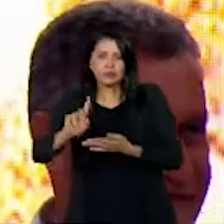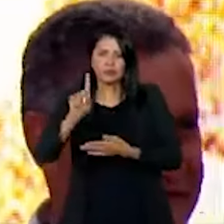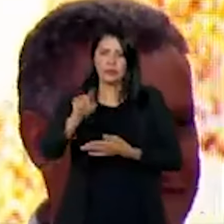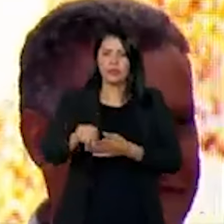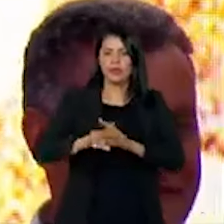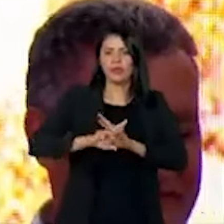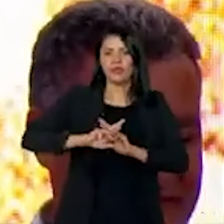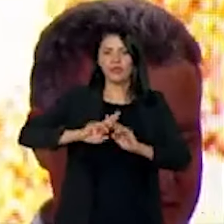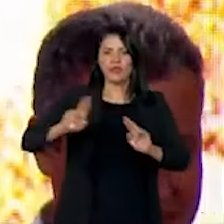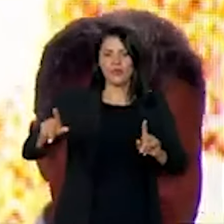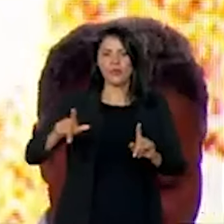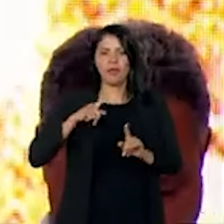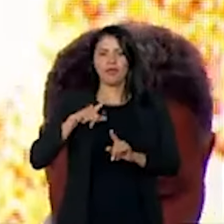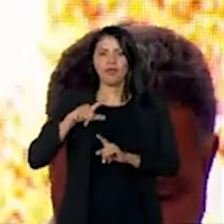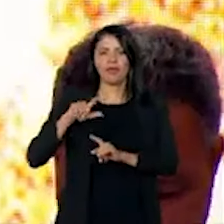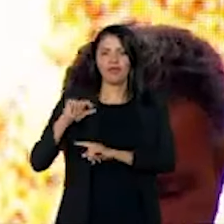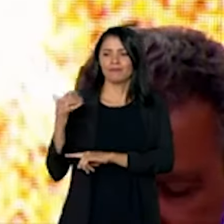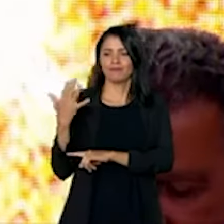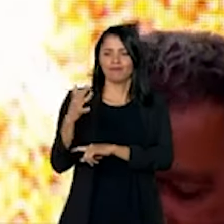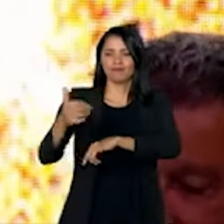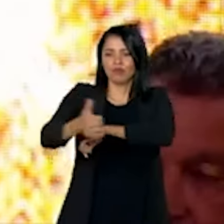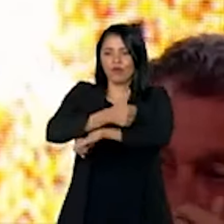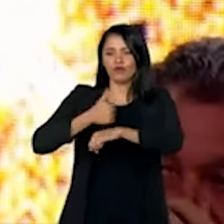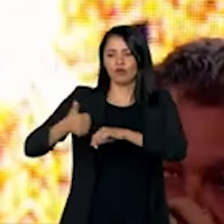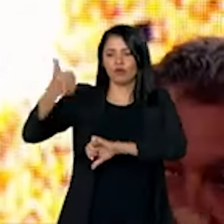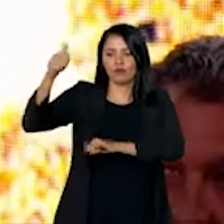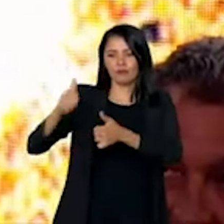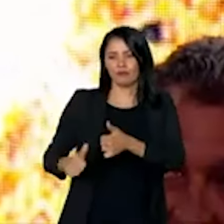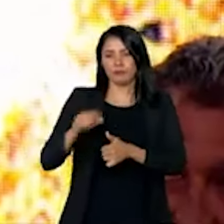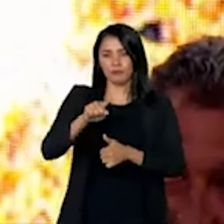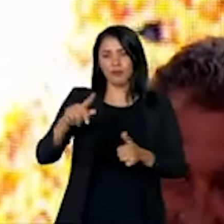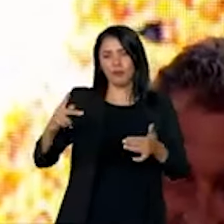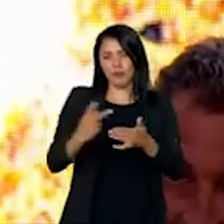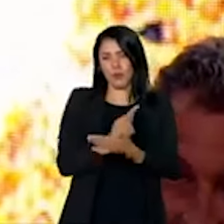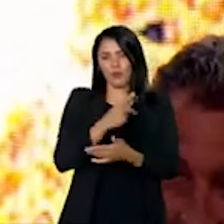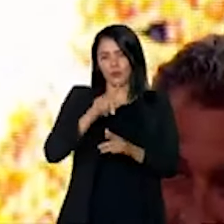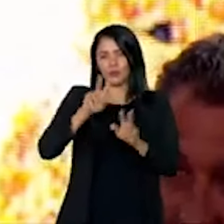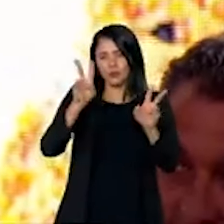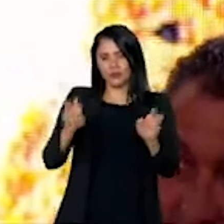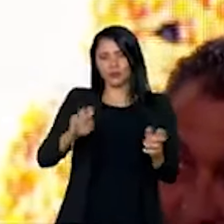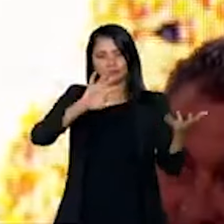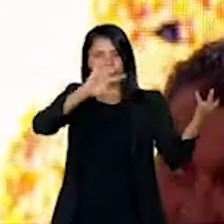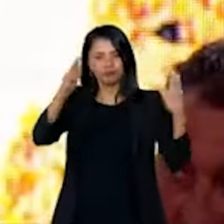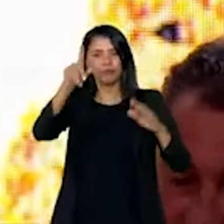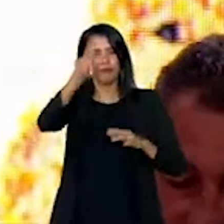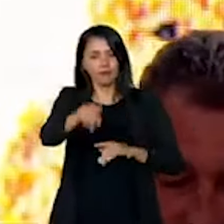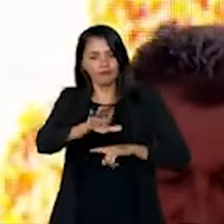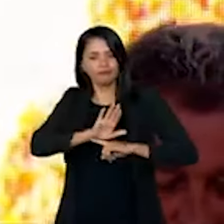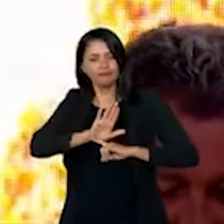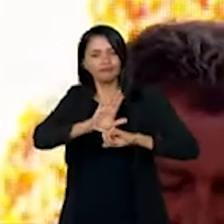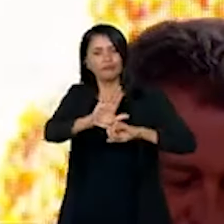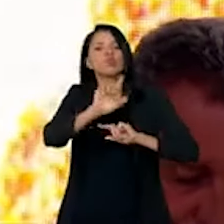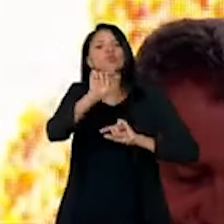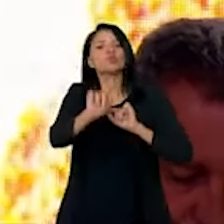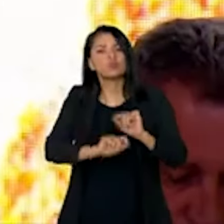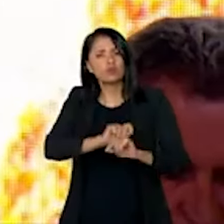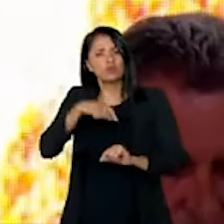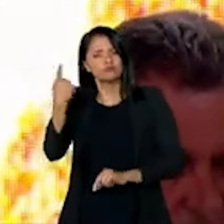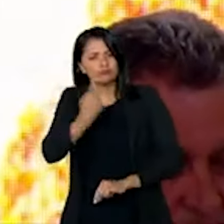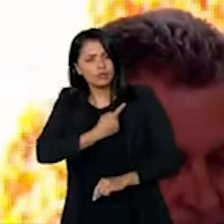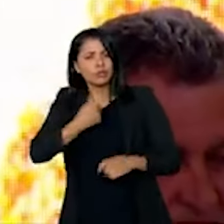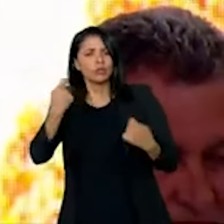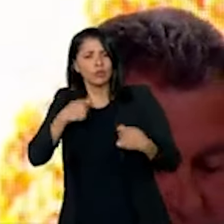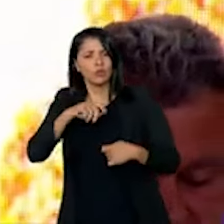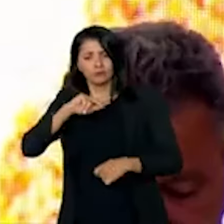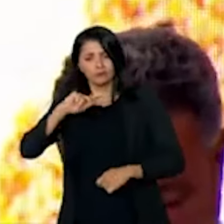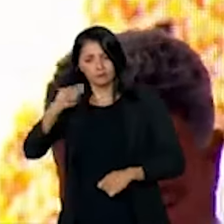coisa de ambientalista. A questão climática é a demonstração mais viva que nós,